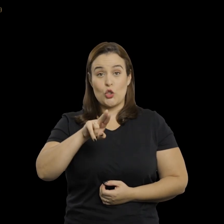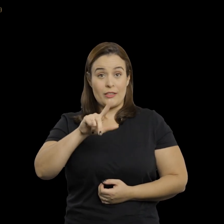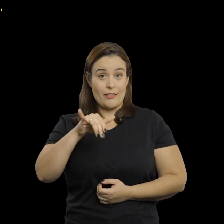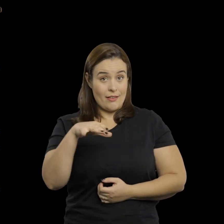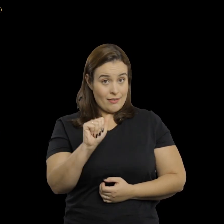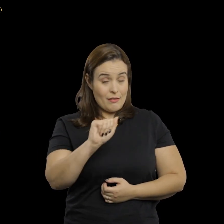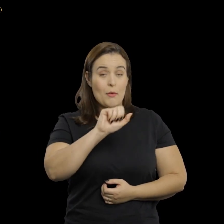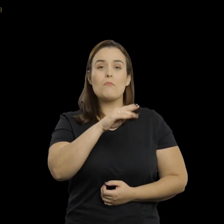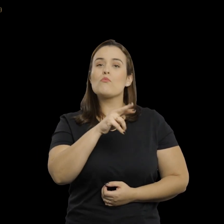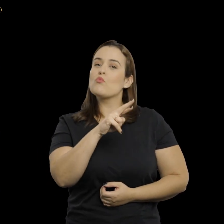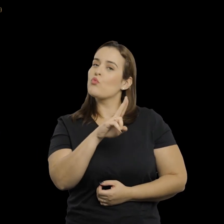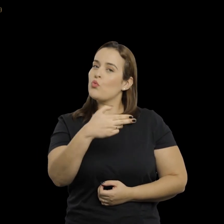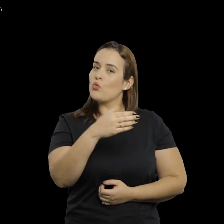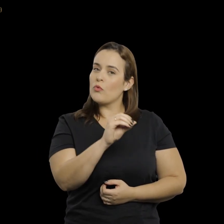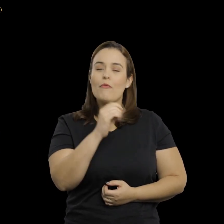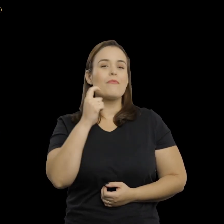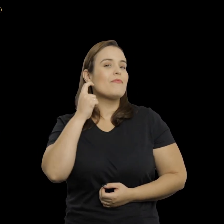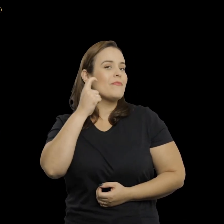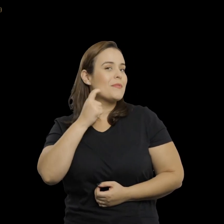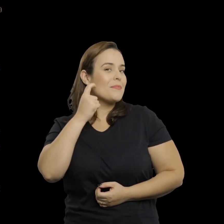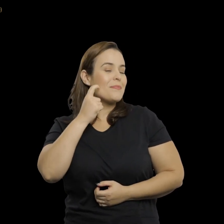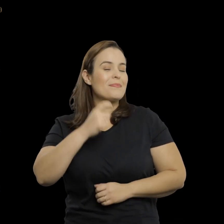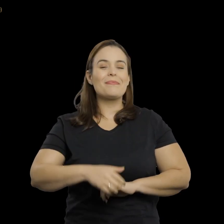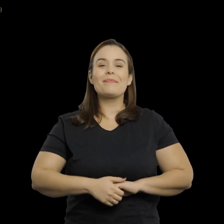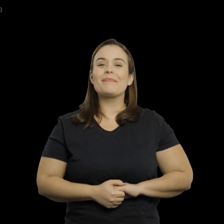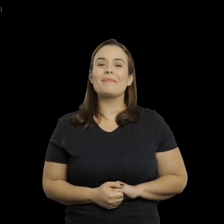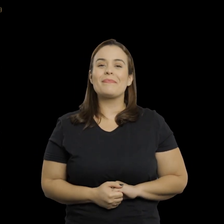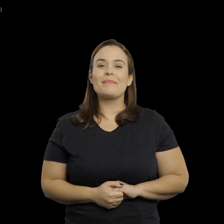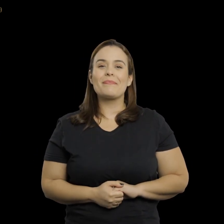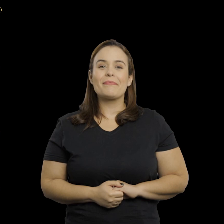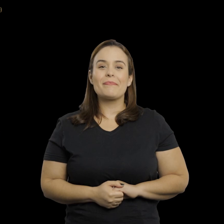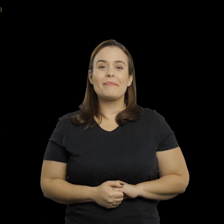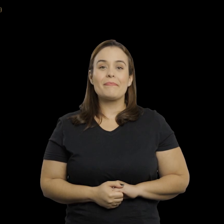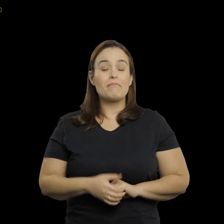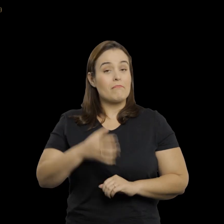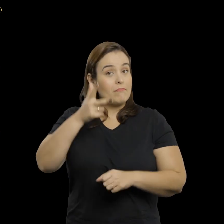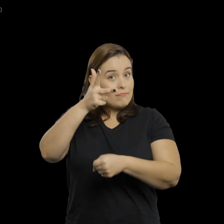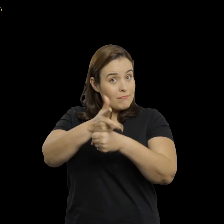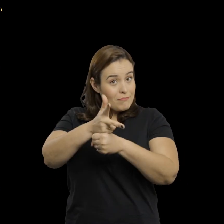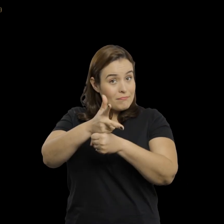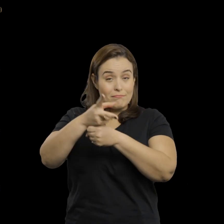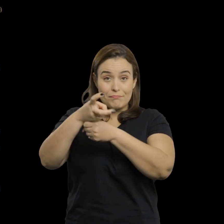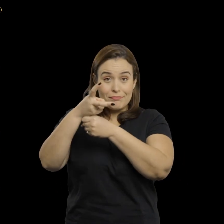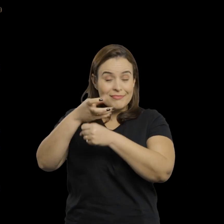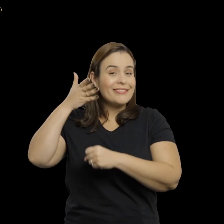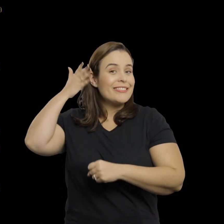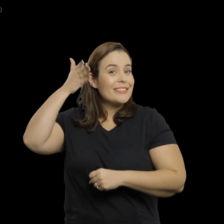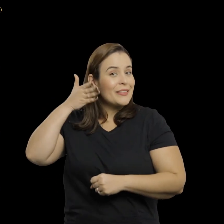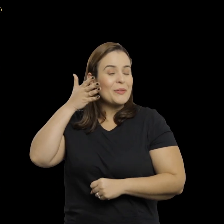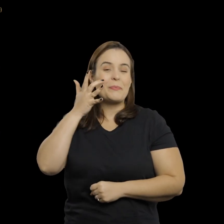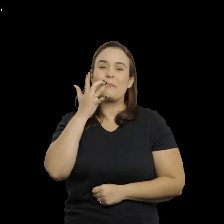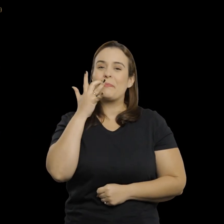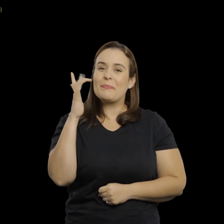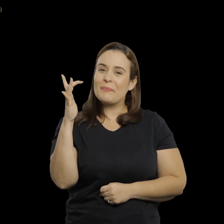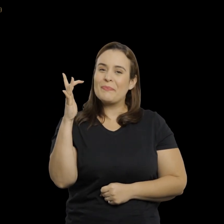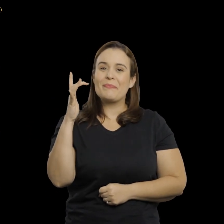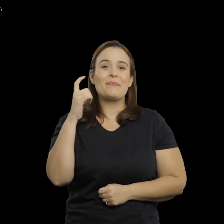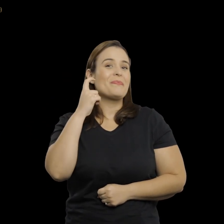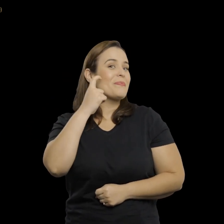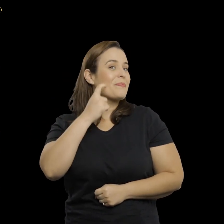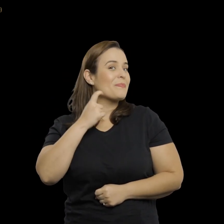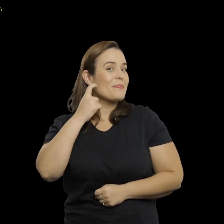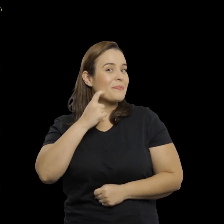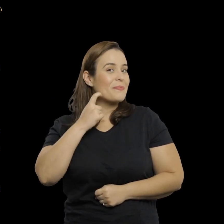R., Bruno Félix, Felipe Vasconcelos Viana. Captação e edição, Saulo Tomé, Meg